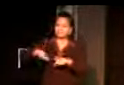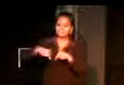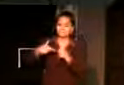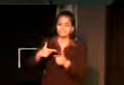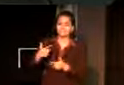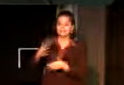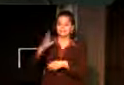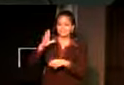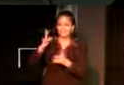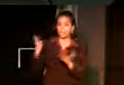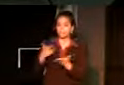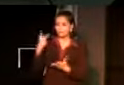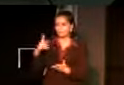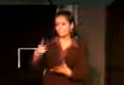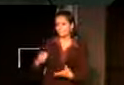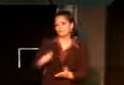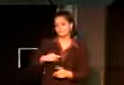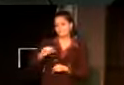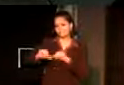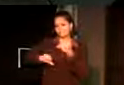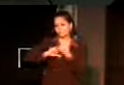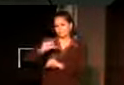abraça e me chama de irmão